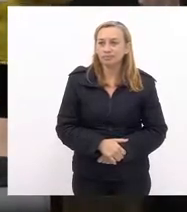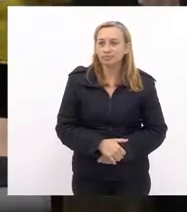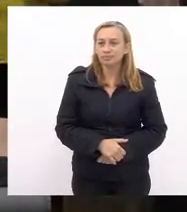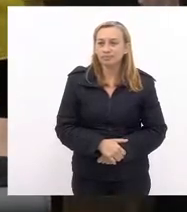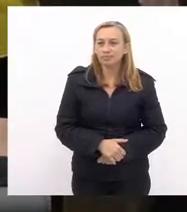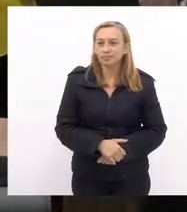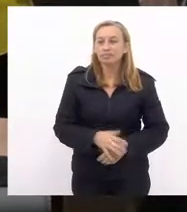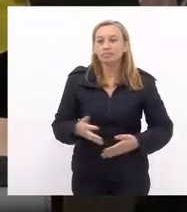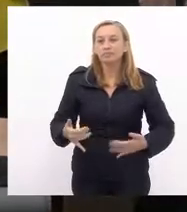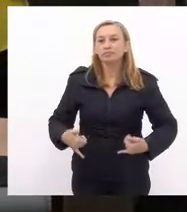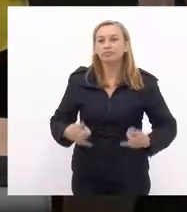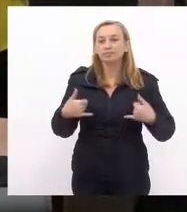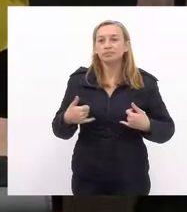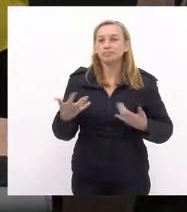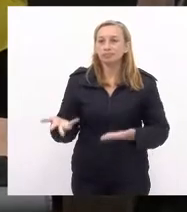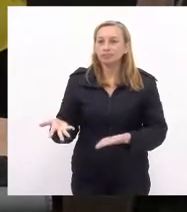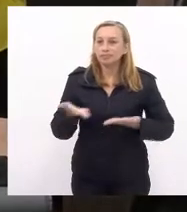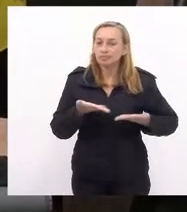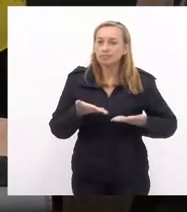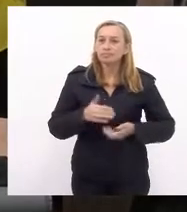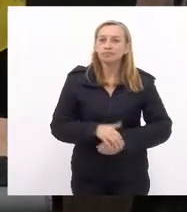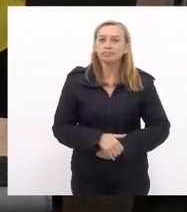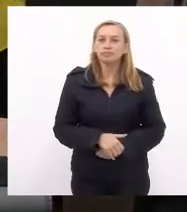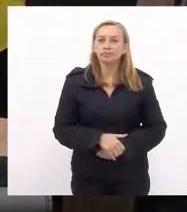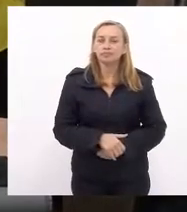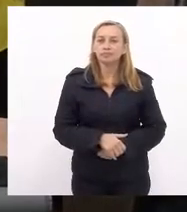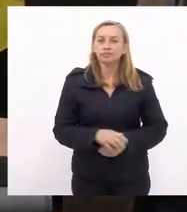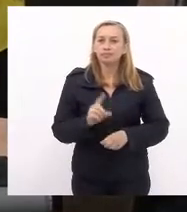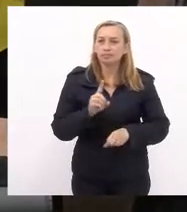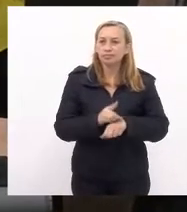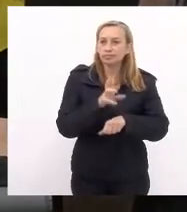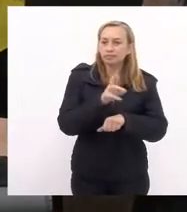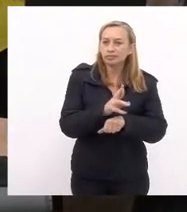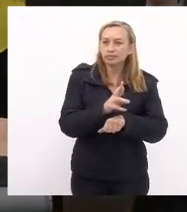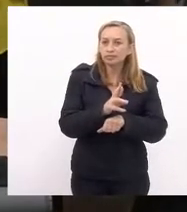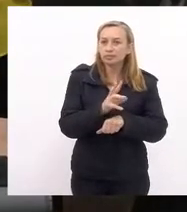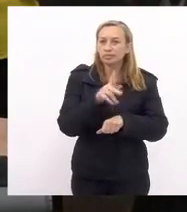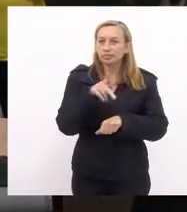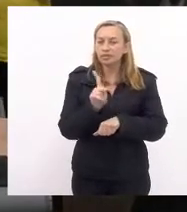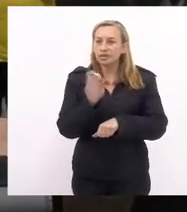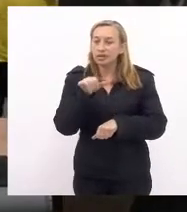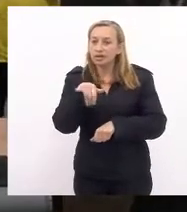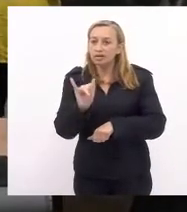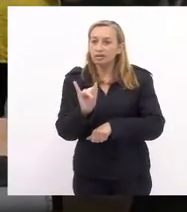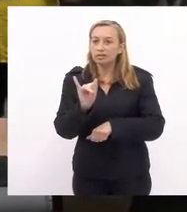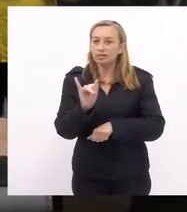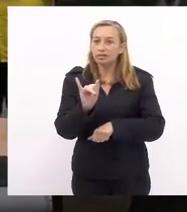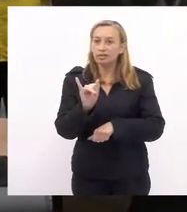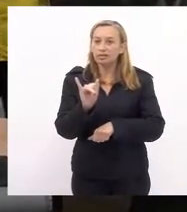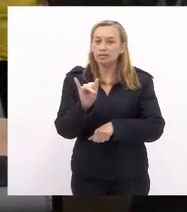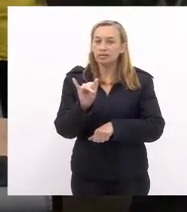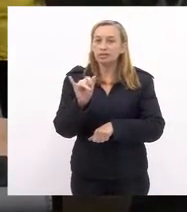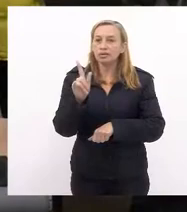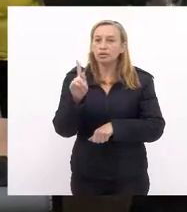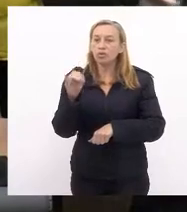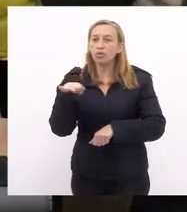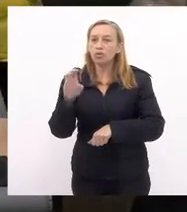Tenho a honra de chamar a excelentíssima doutora Kelly Gomes da Silva